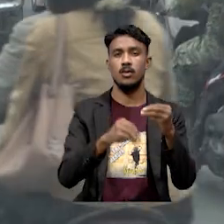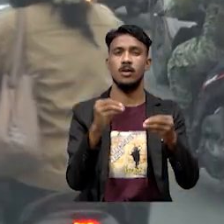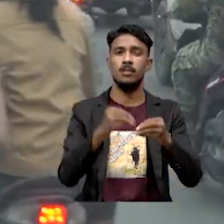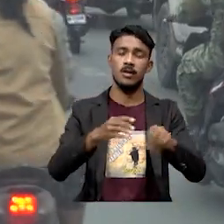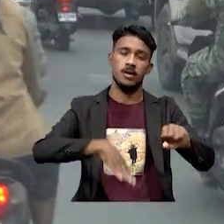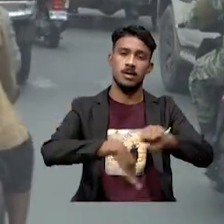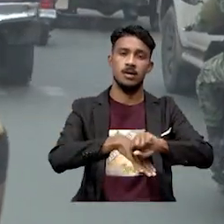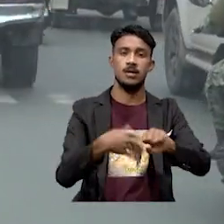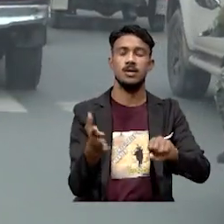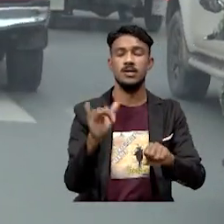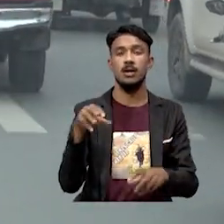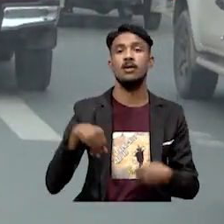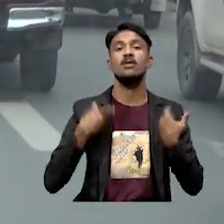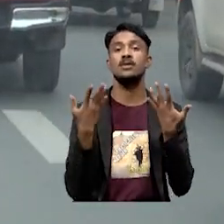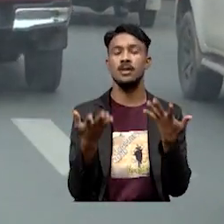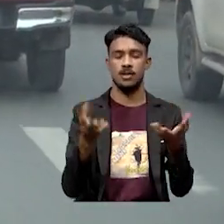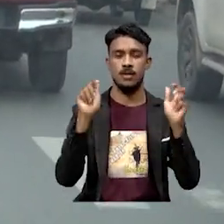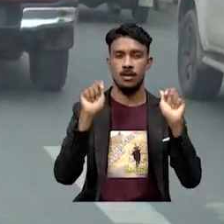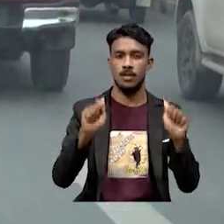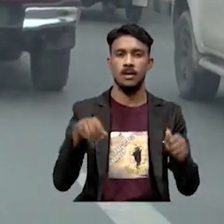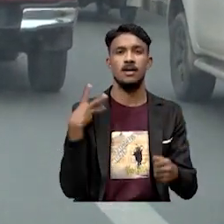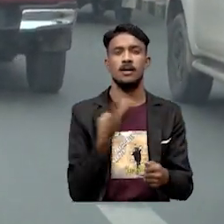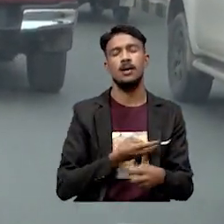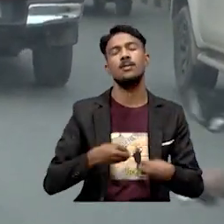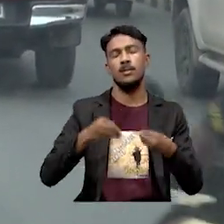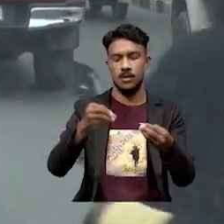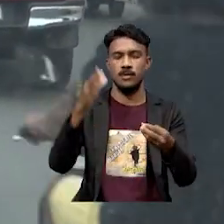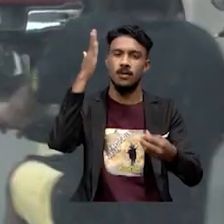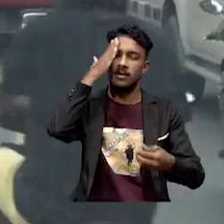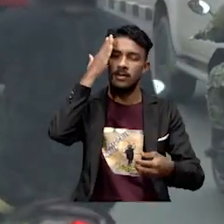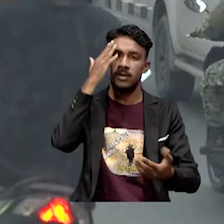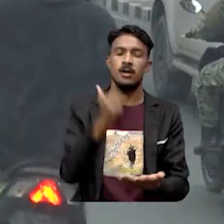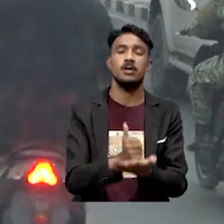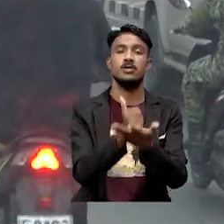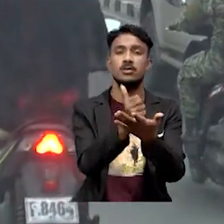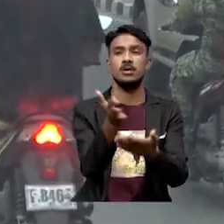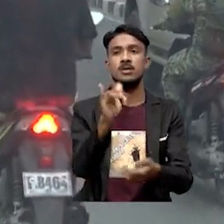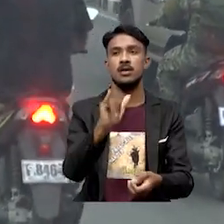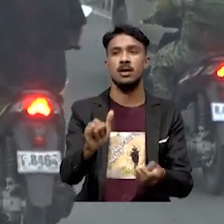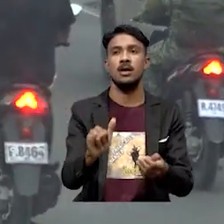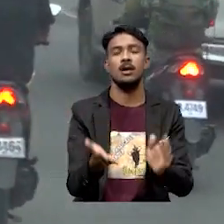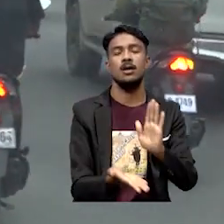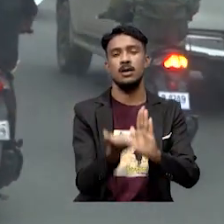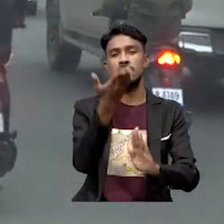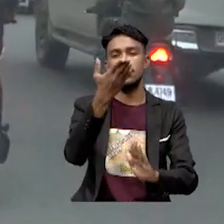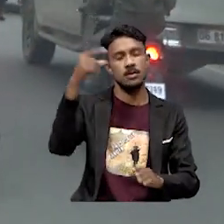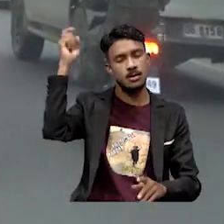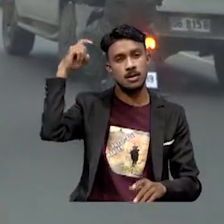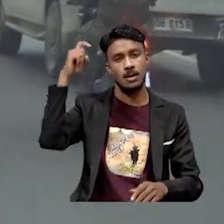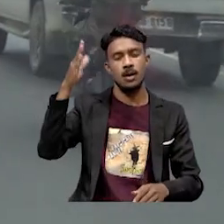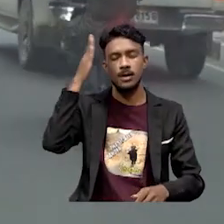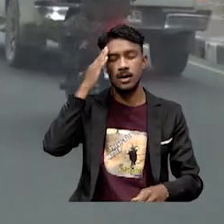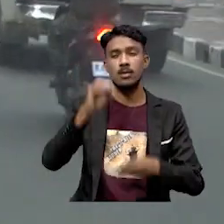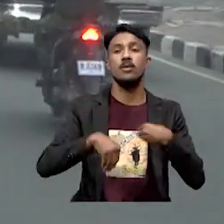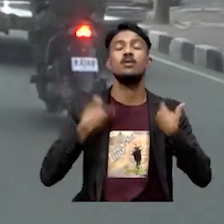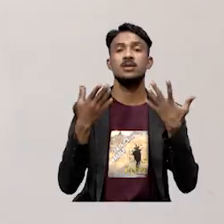sirane, a tunê, wensa para. Ita bele motiva sira, ajuda sira, asa e sirene kapasi kua kondesimento wen sala o